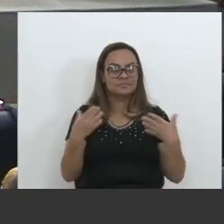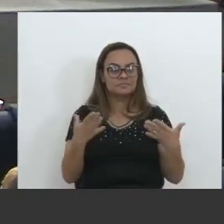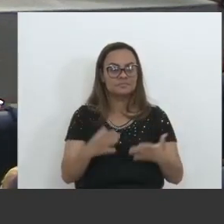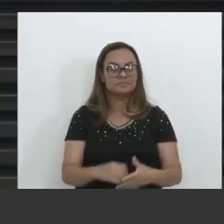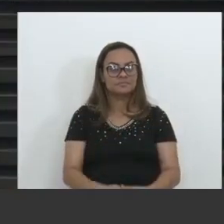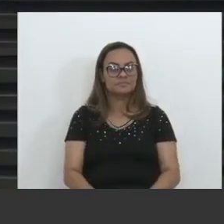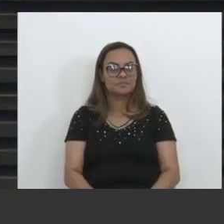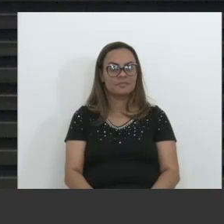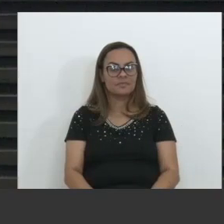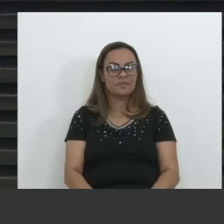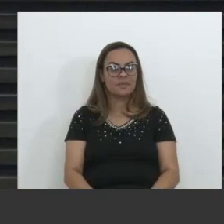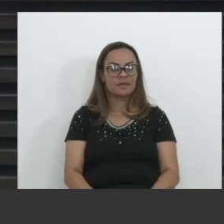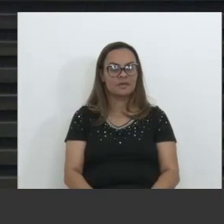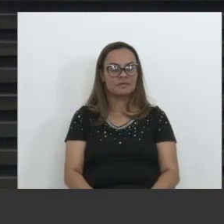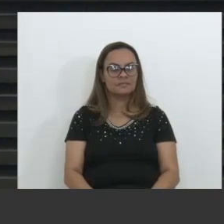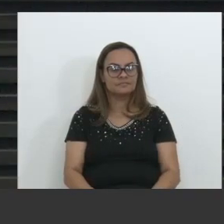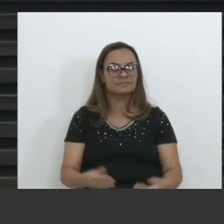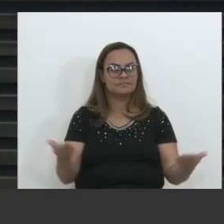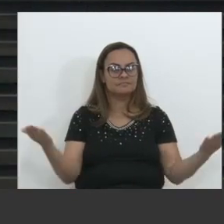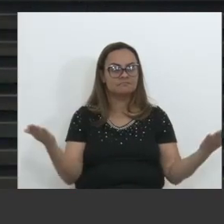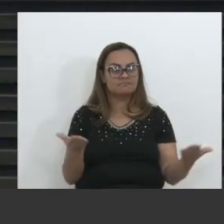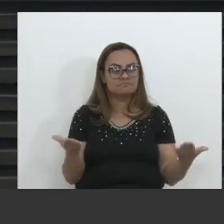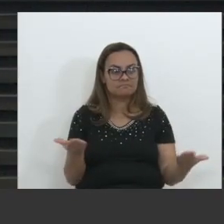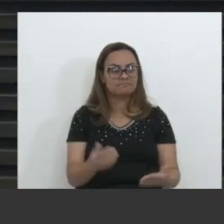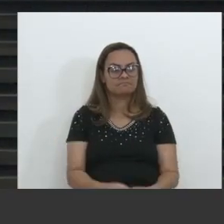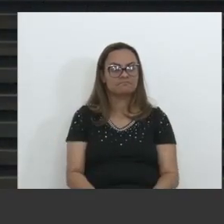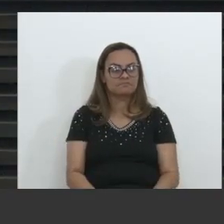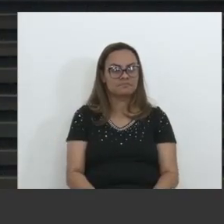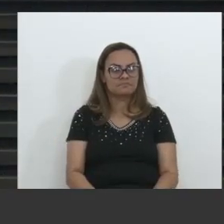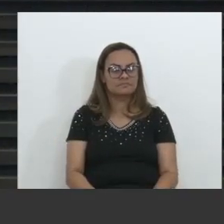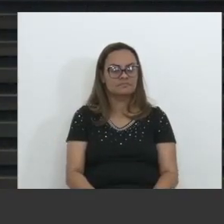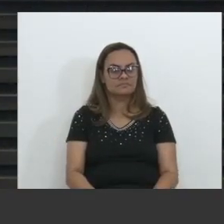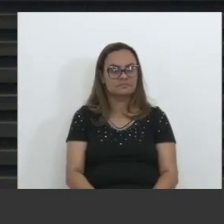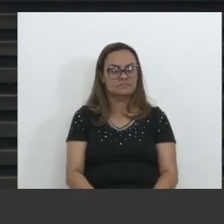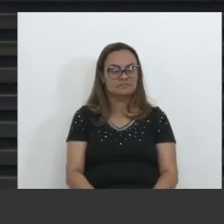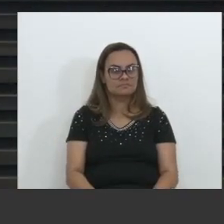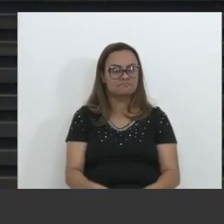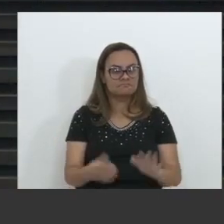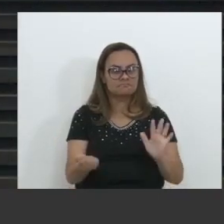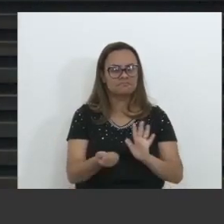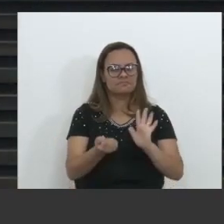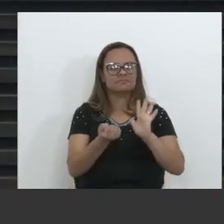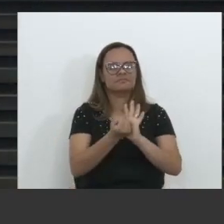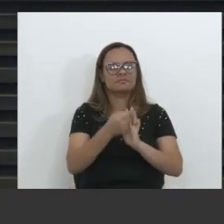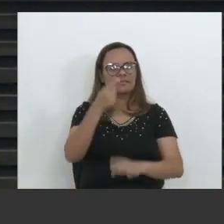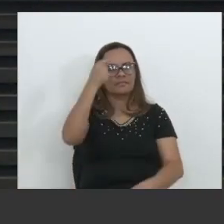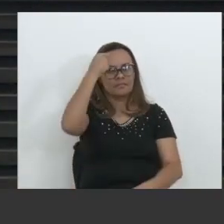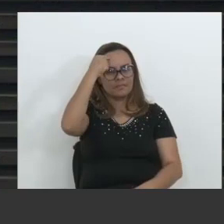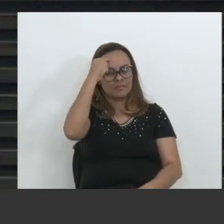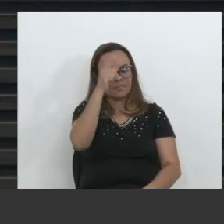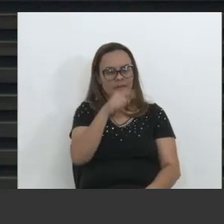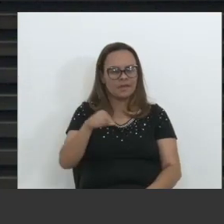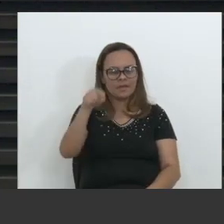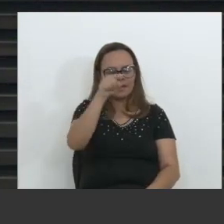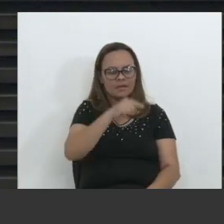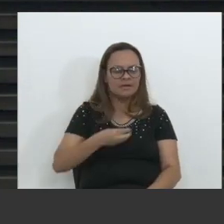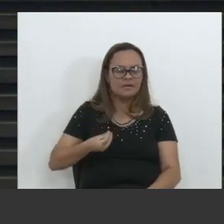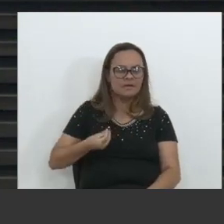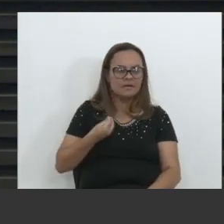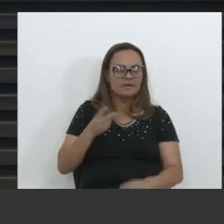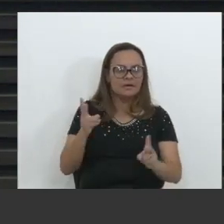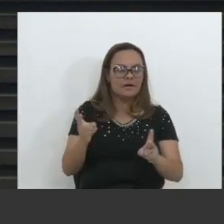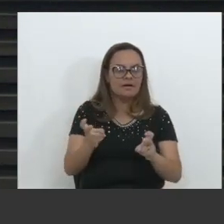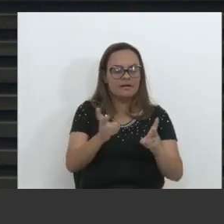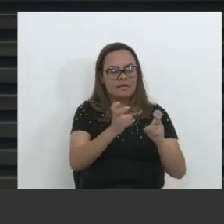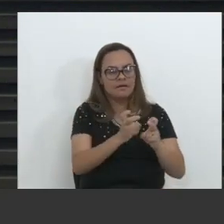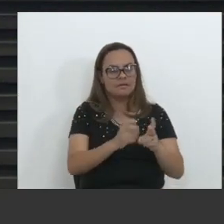bom está aqui hoje hoje através desse título me faz pensar que muitos de vocês aqui presentees vão perceber